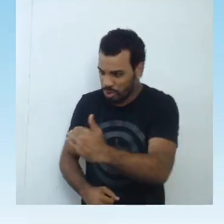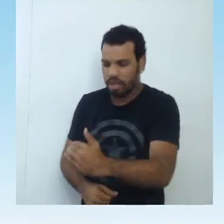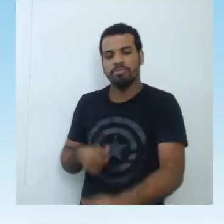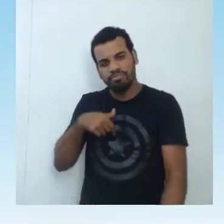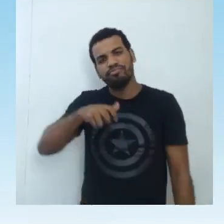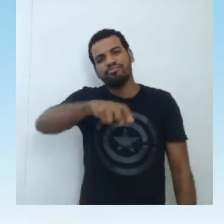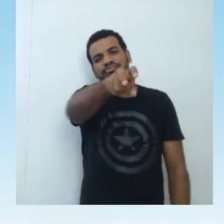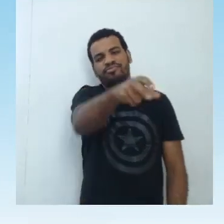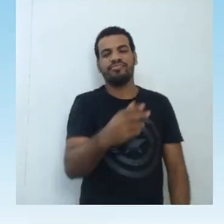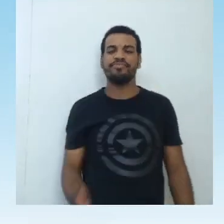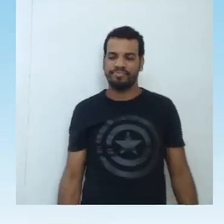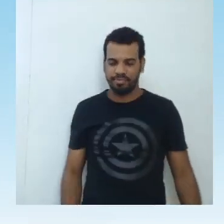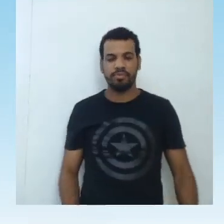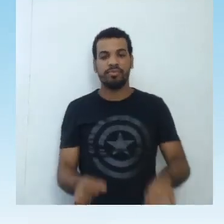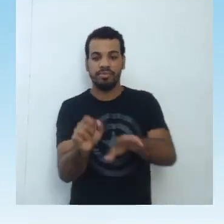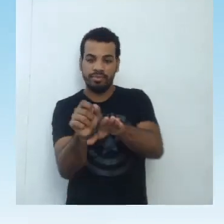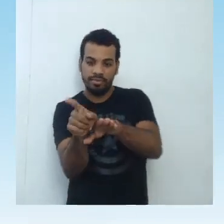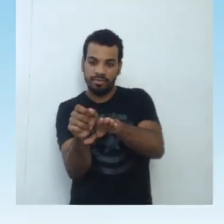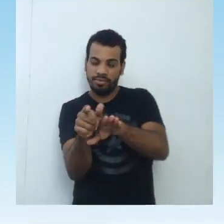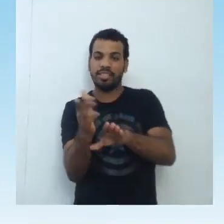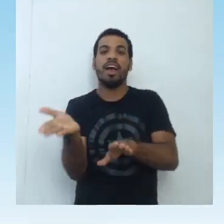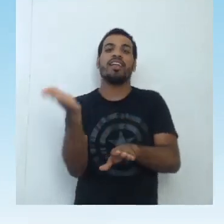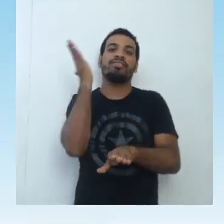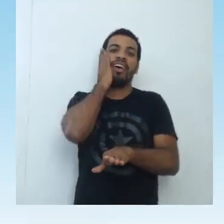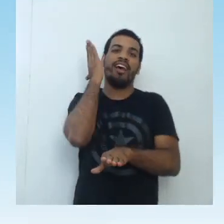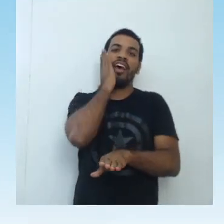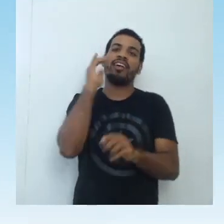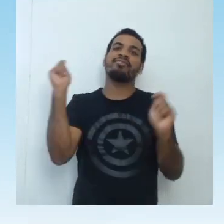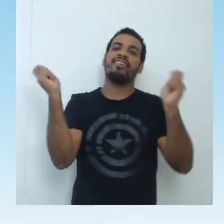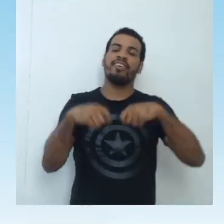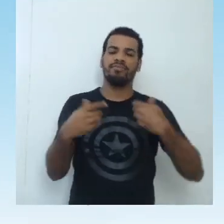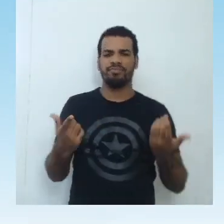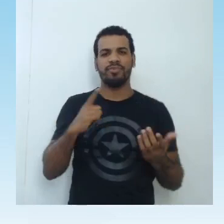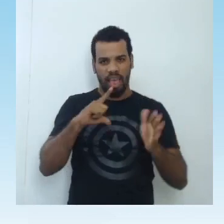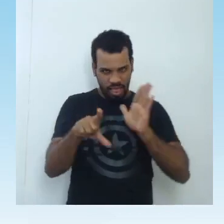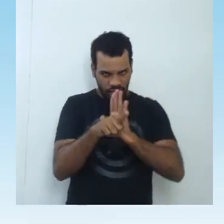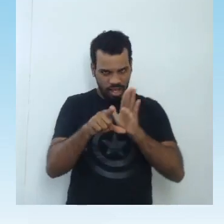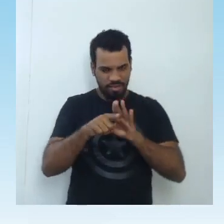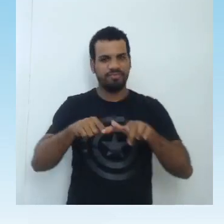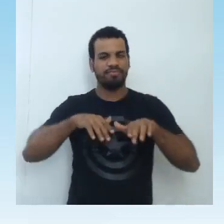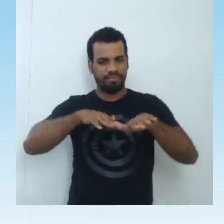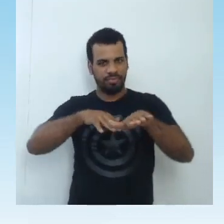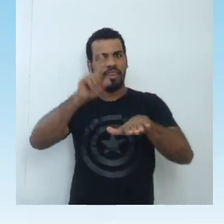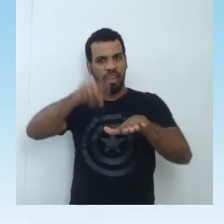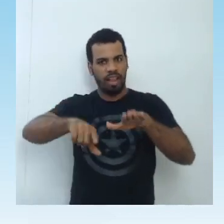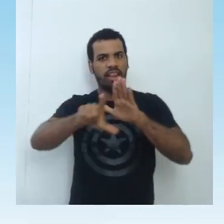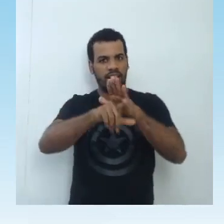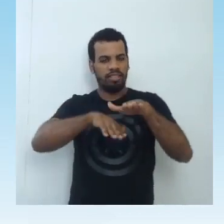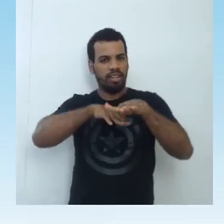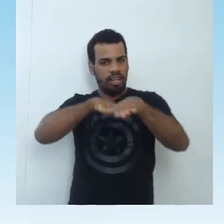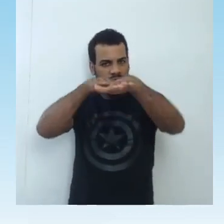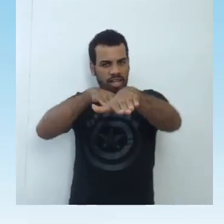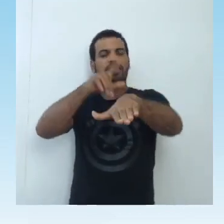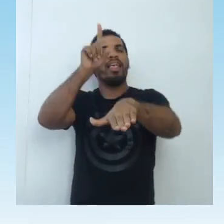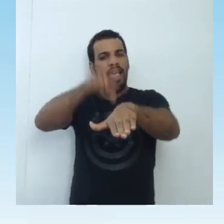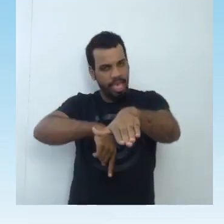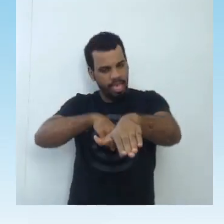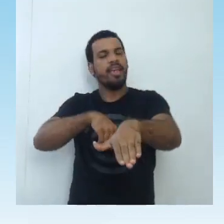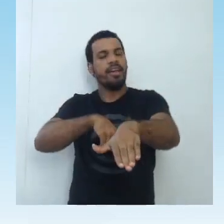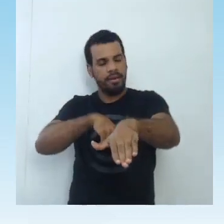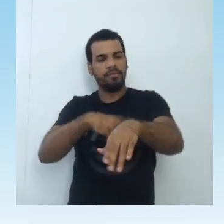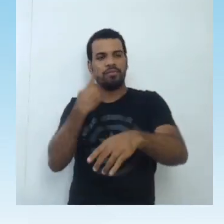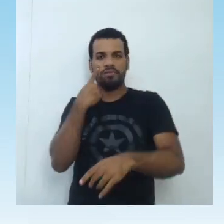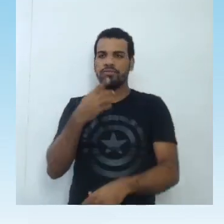orienta tanto as pessoas que ela está prevista no Código de Trânsito. Então ela virou lei, ela é lei, para que as pessoas elas possam realmente